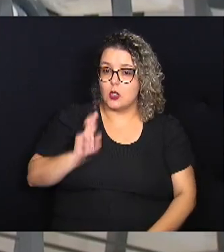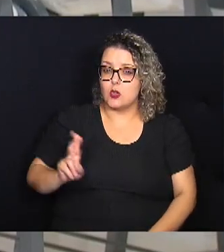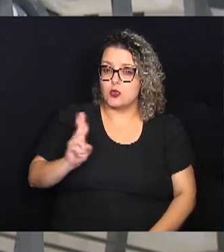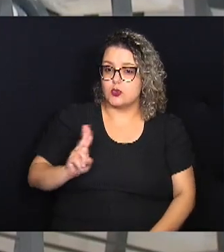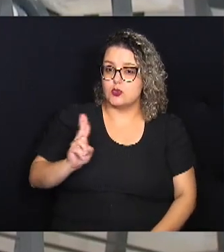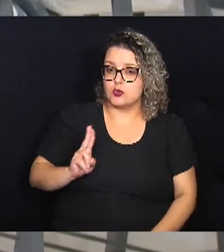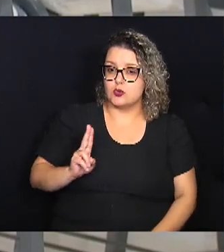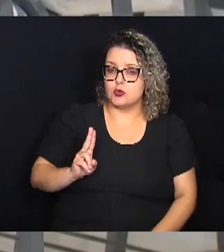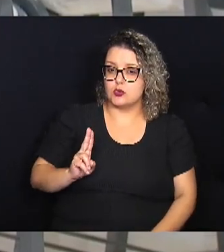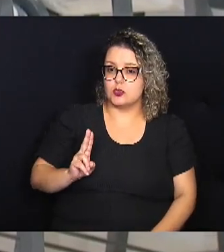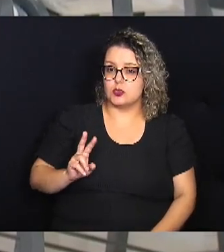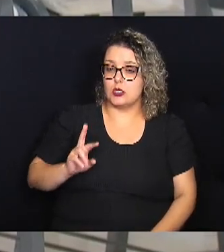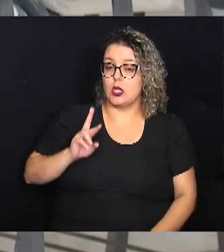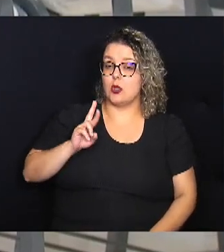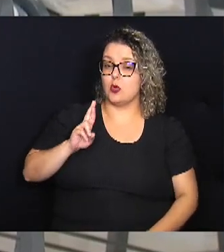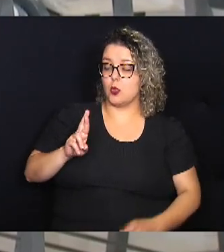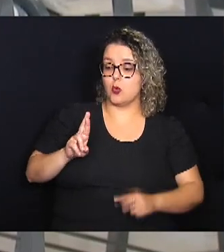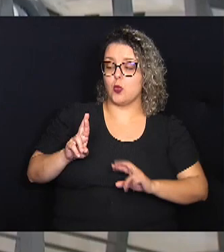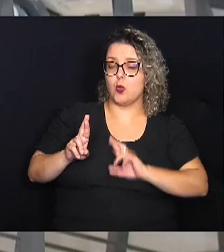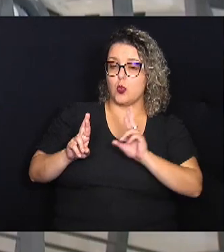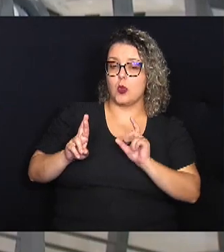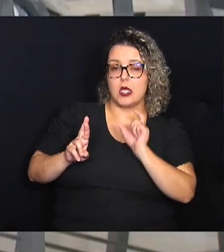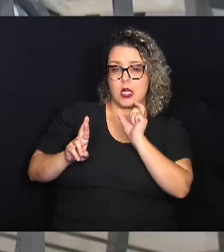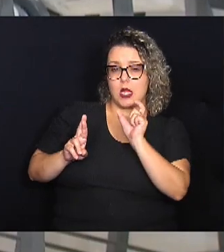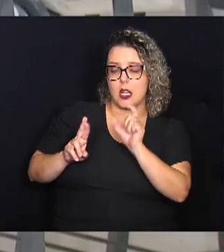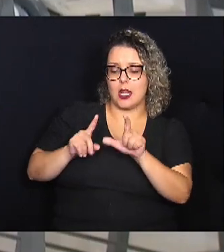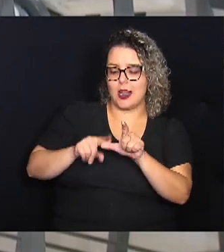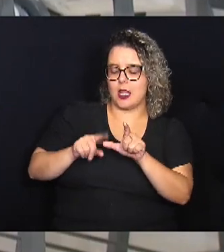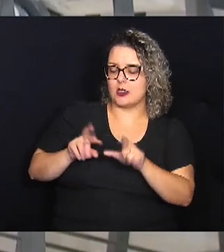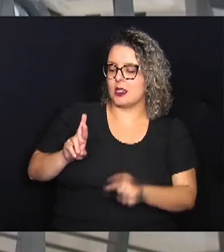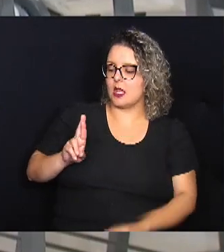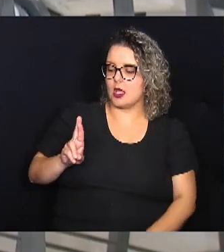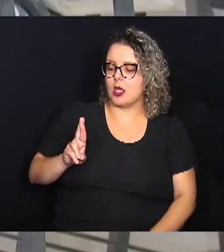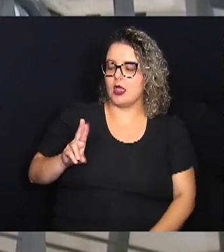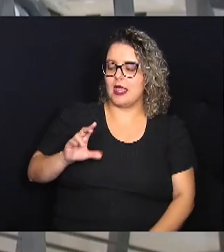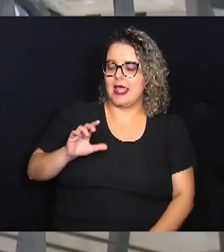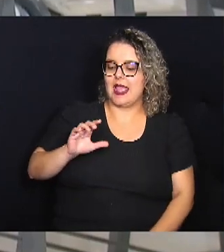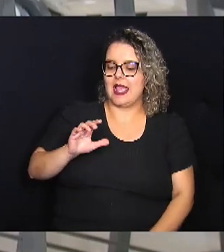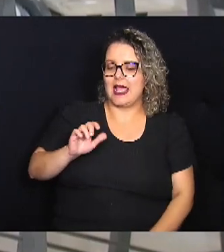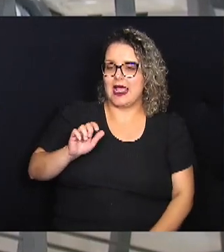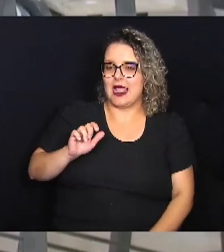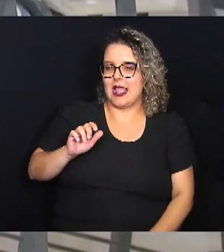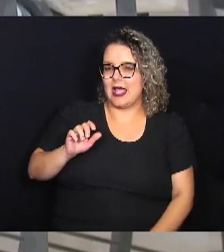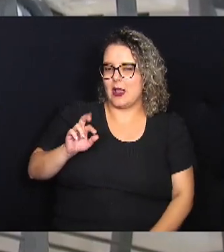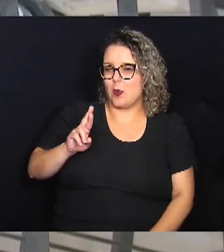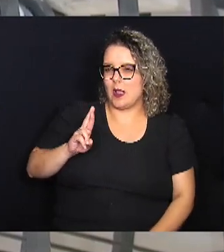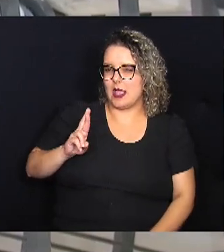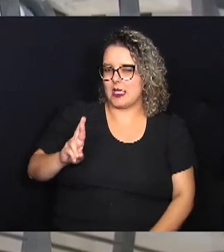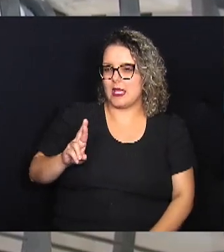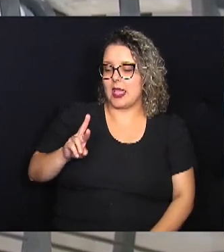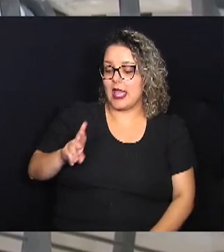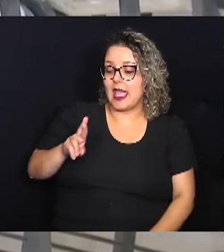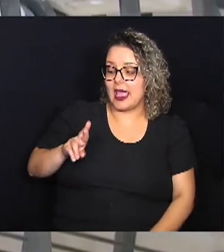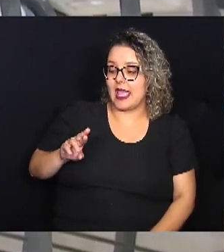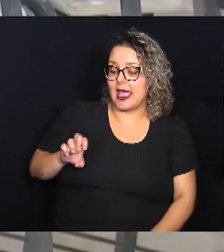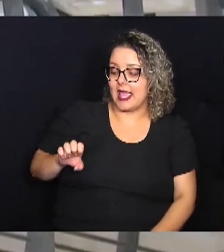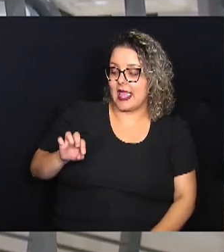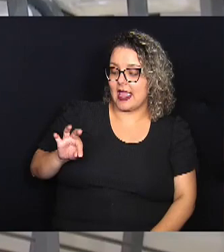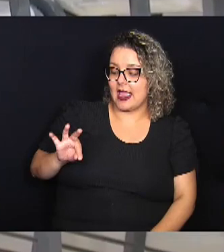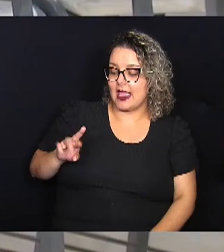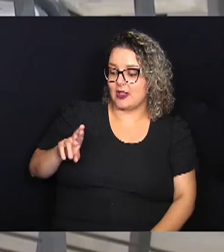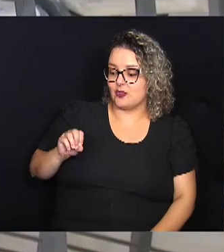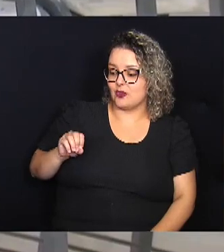a gente observa do R do interior, né, que é esse R que a gente chama de R retroflexo, que é o R de